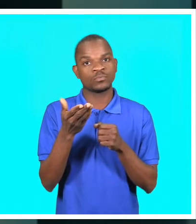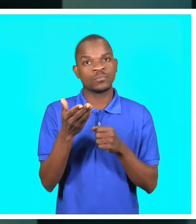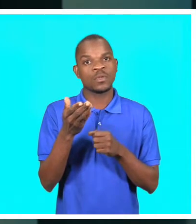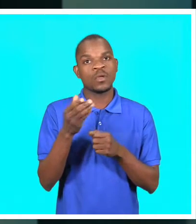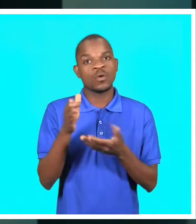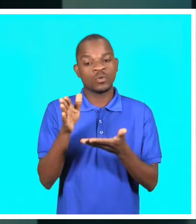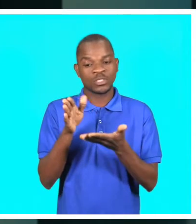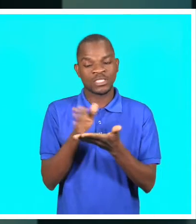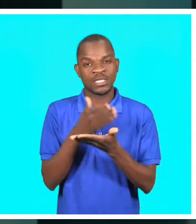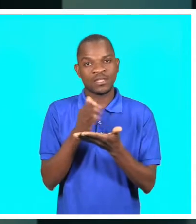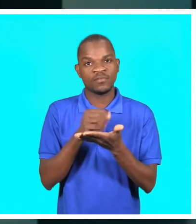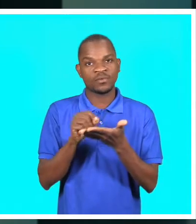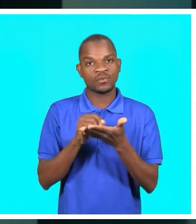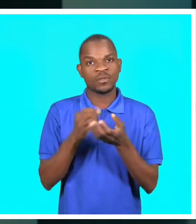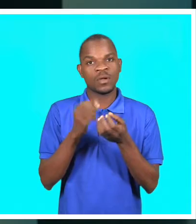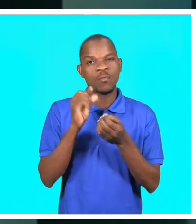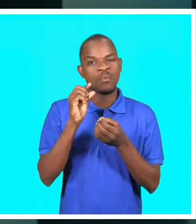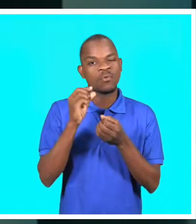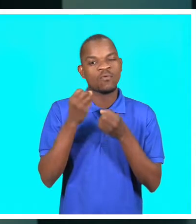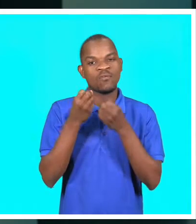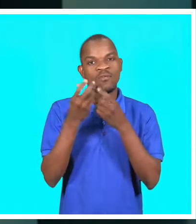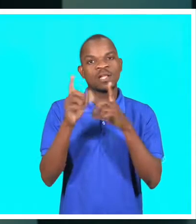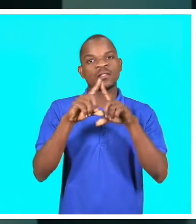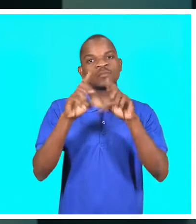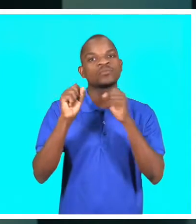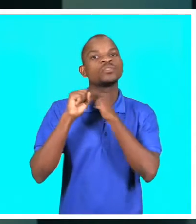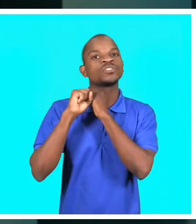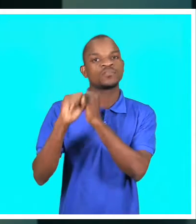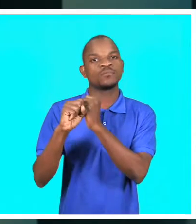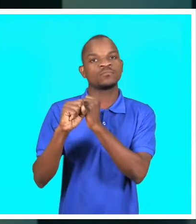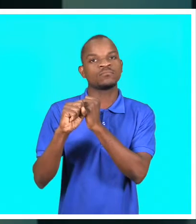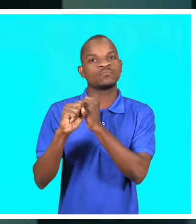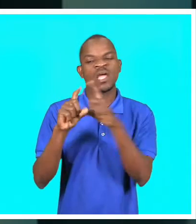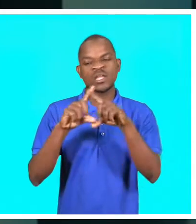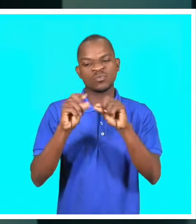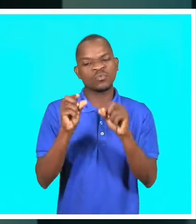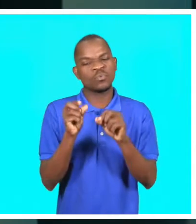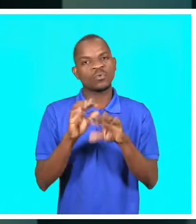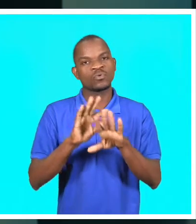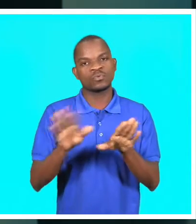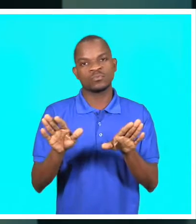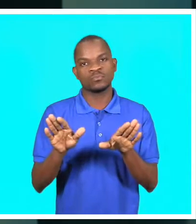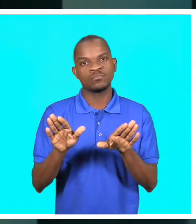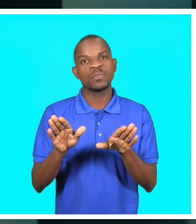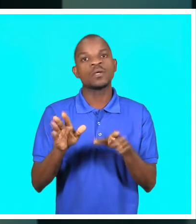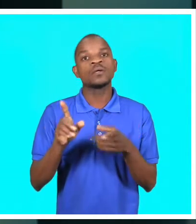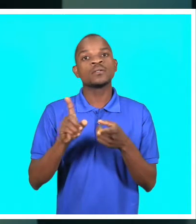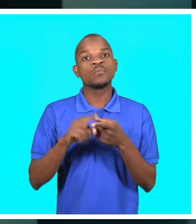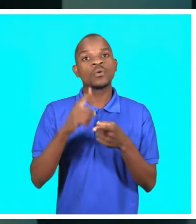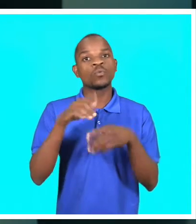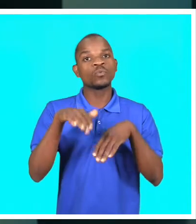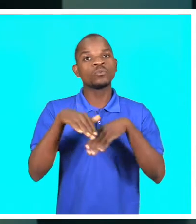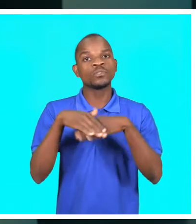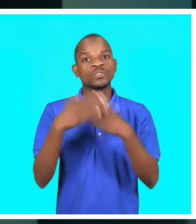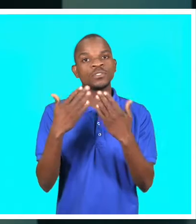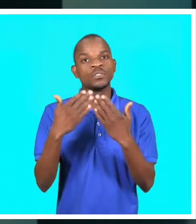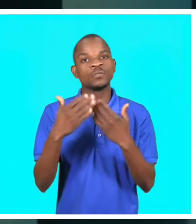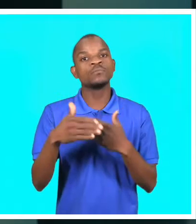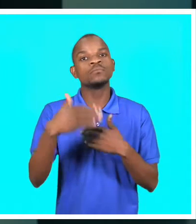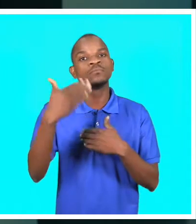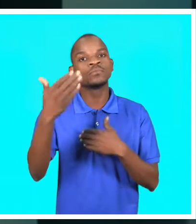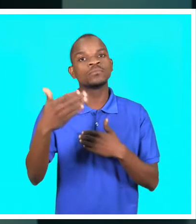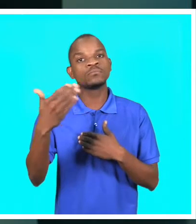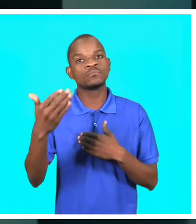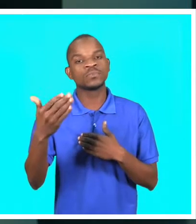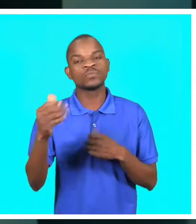isso? Os livros escolares pouco falam da escravatura. Uma coisinha pequena e não sei quantos e só num